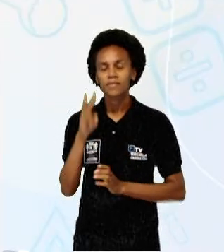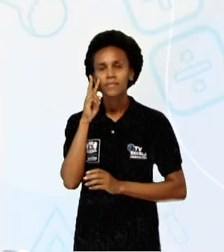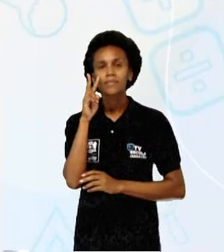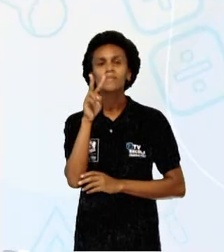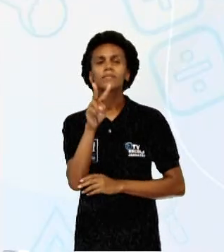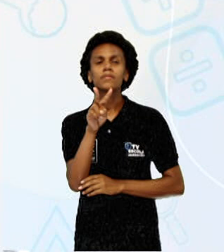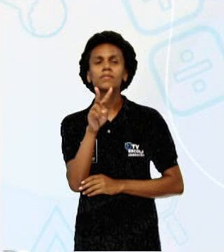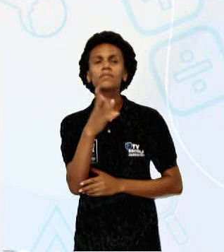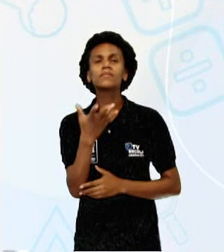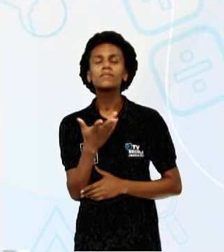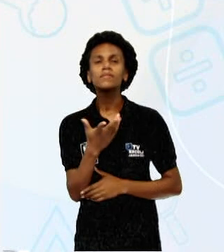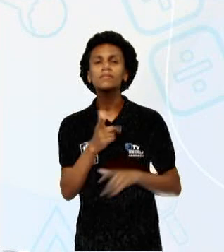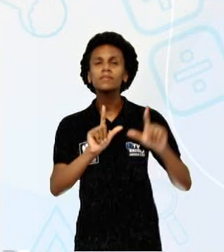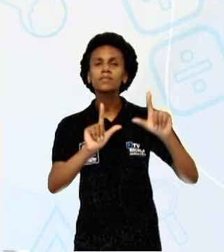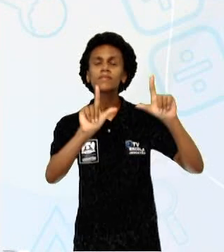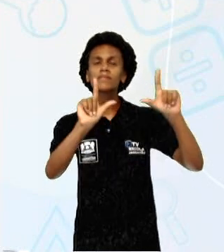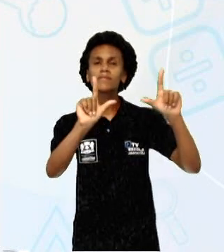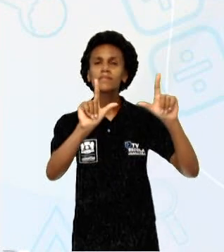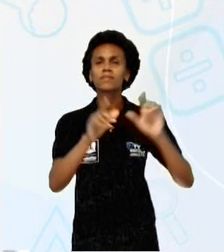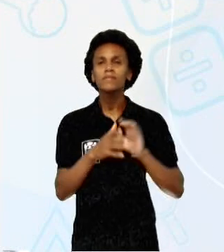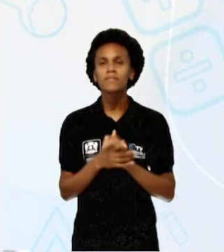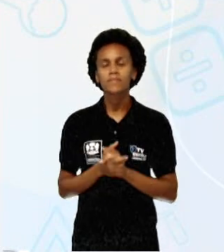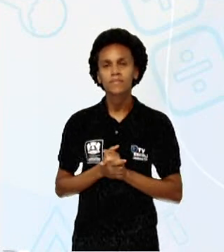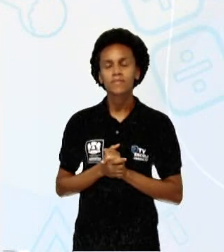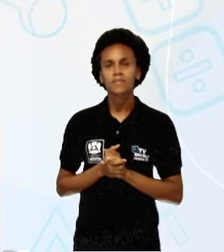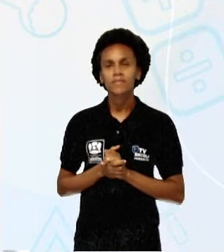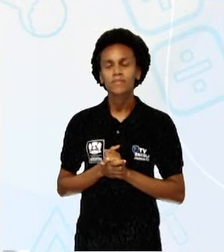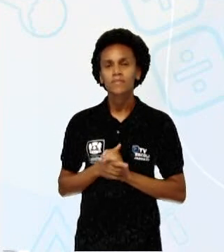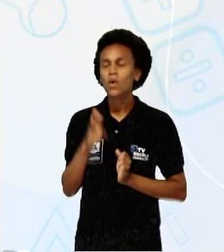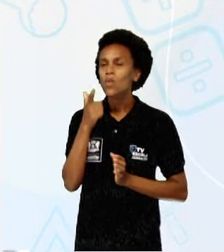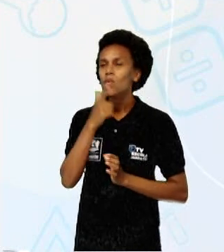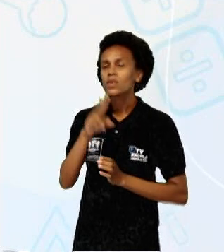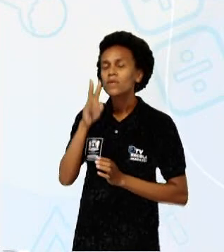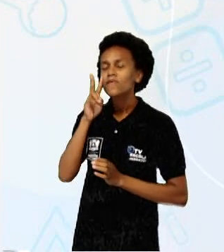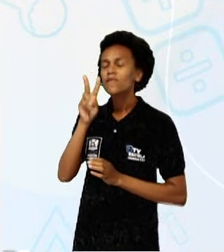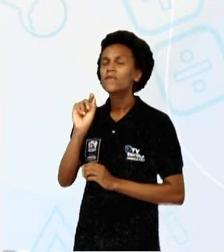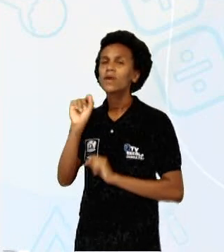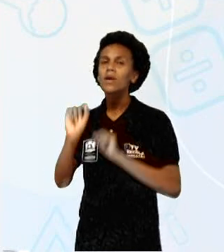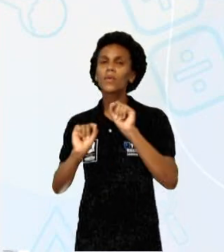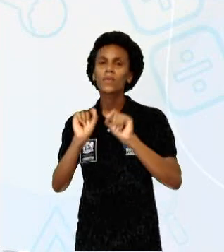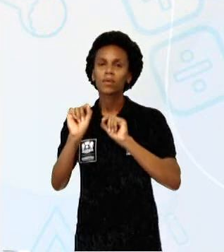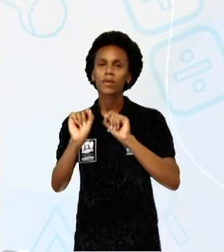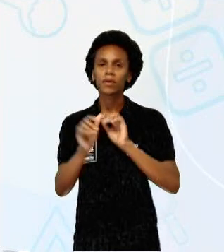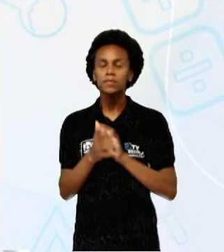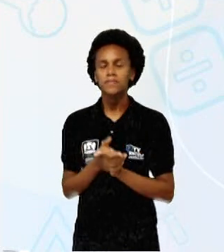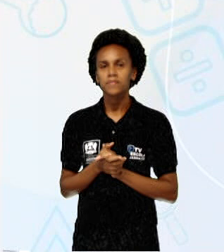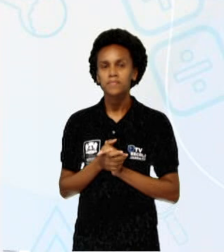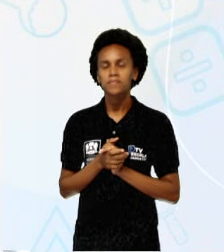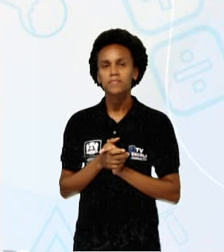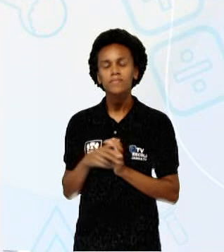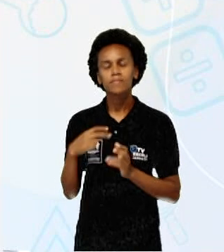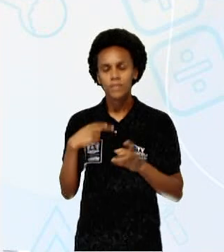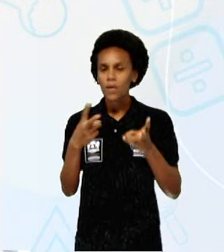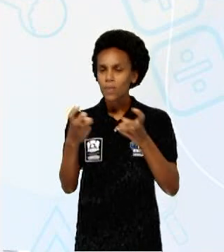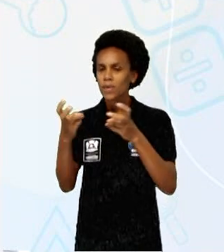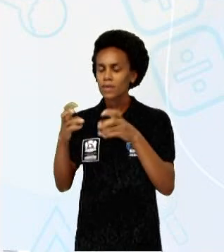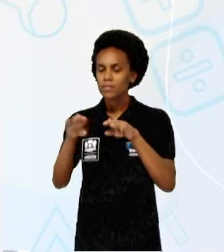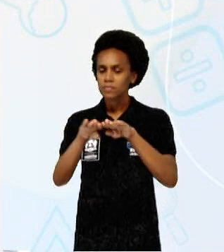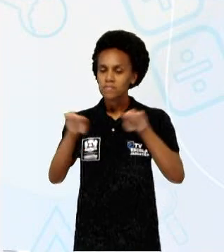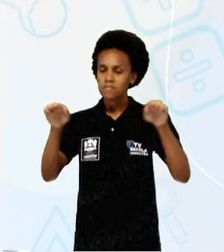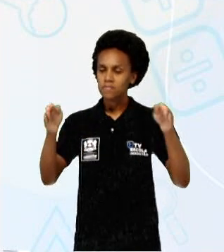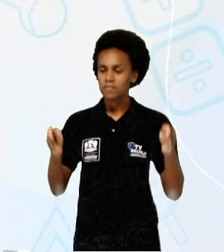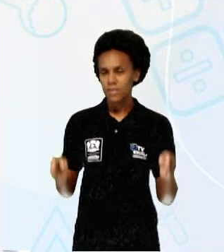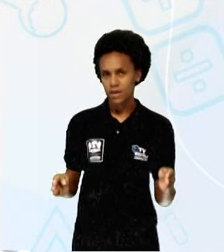cena aí o que é que vocês conseguem ver nessa cena eu tô vendo uma mesa tô vendo três